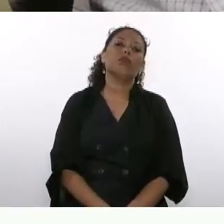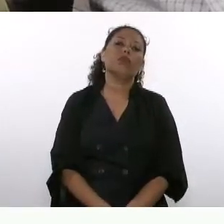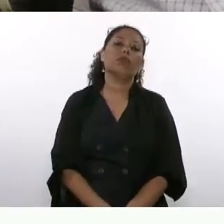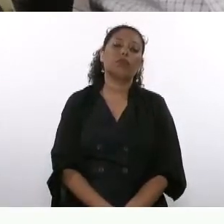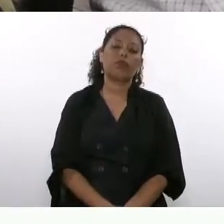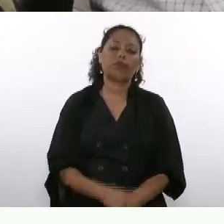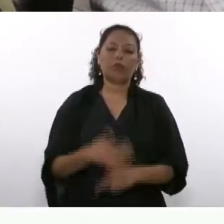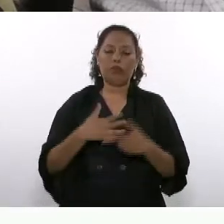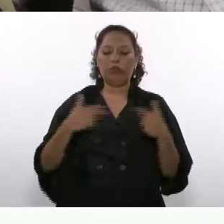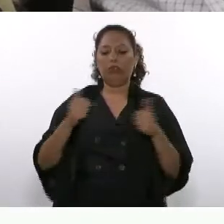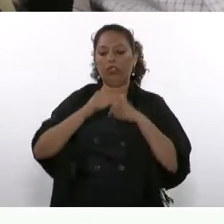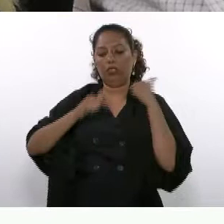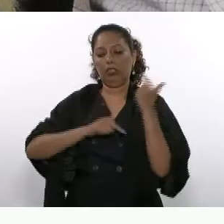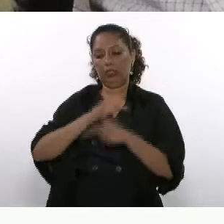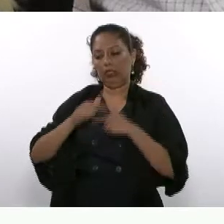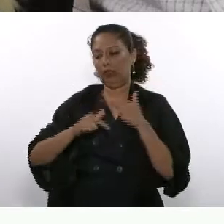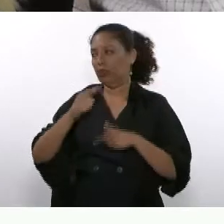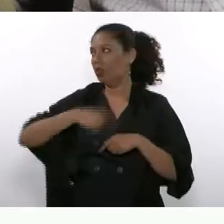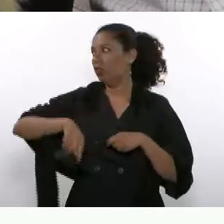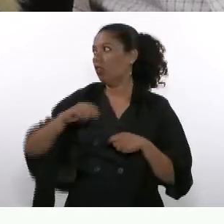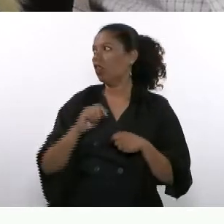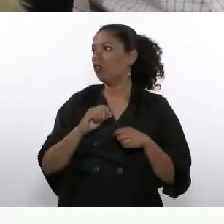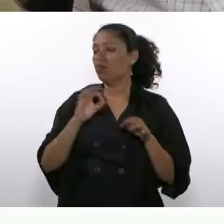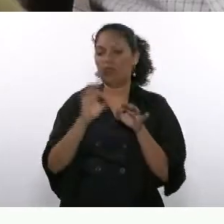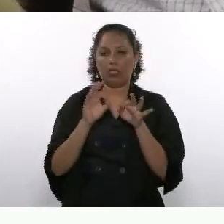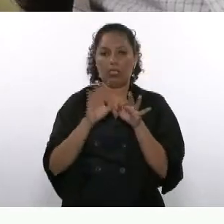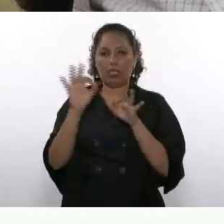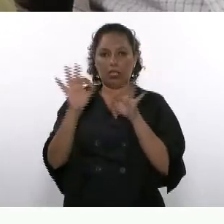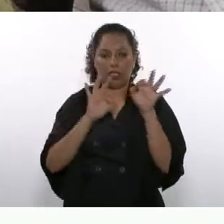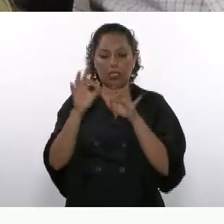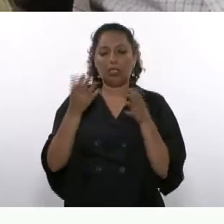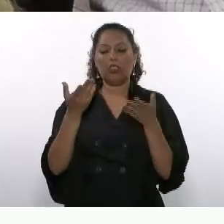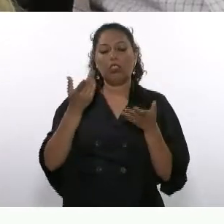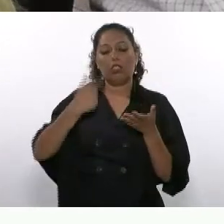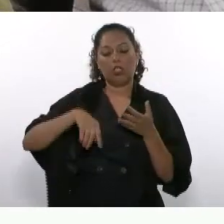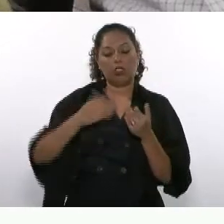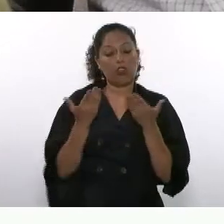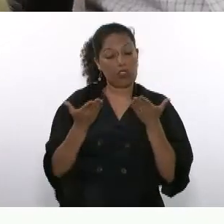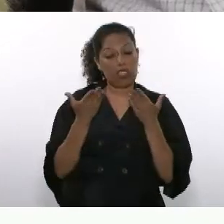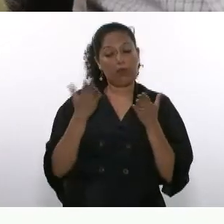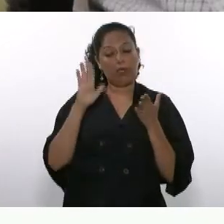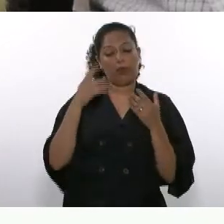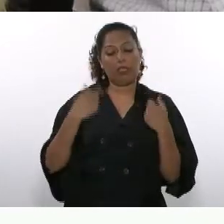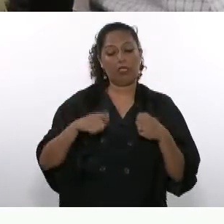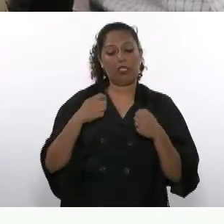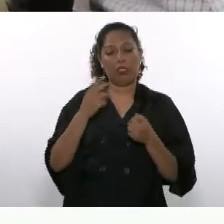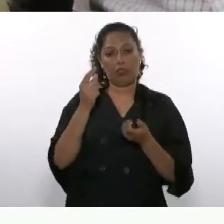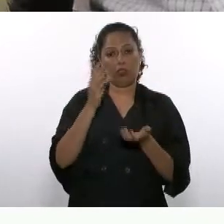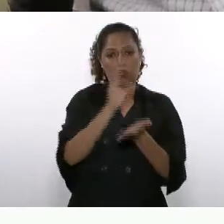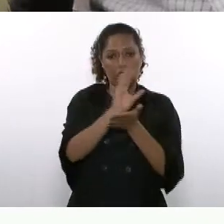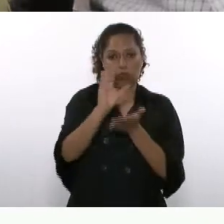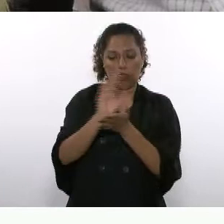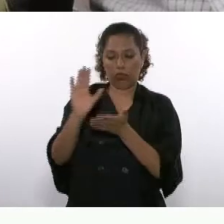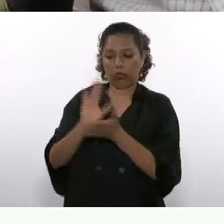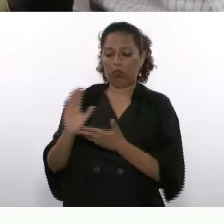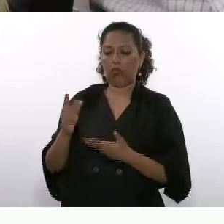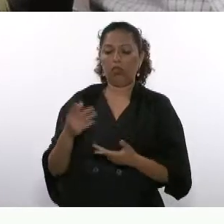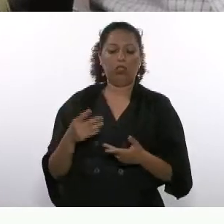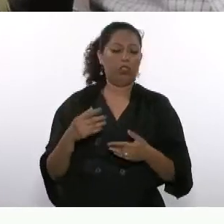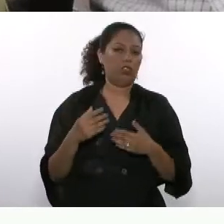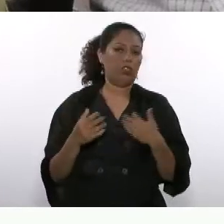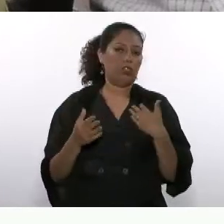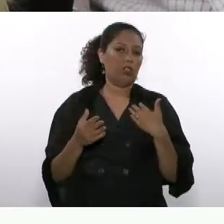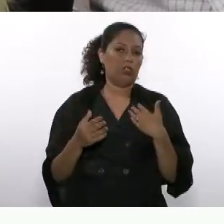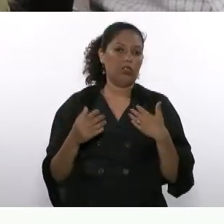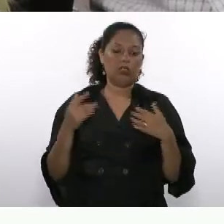Essas ações, nenhuma delas foi feita, elas estão planejadas, mas a gente precisa de recursos. Os centros de atendimento ao turista, isso em qualquer cidade